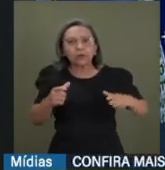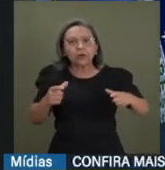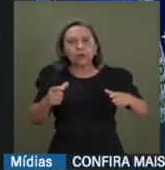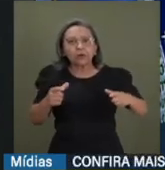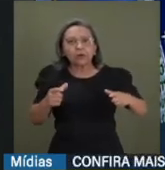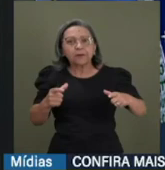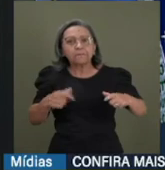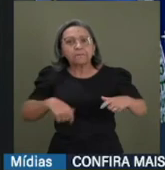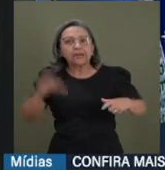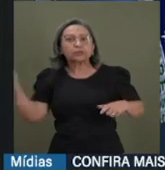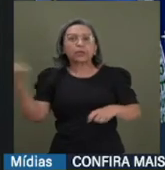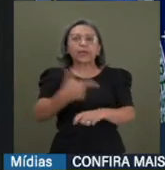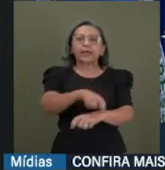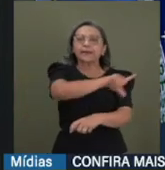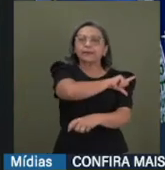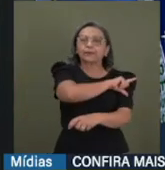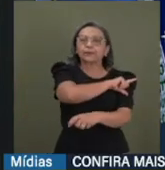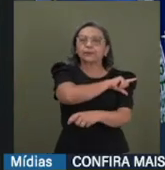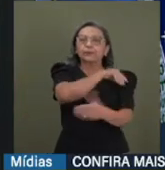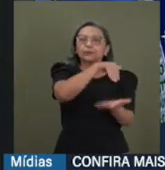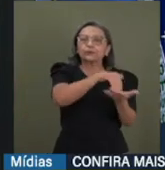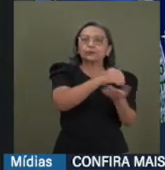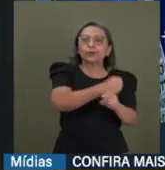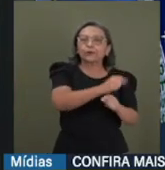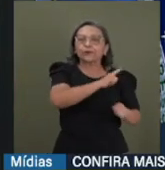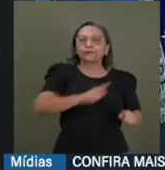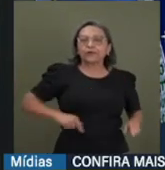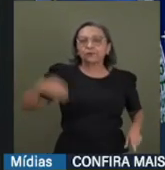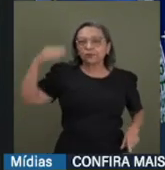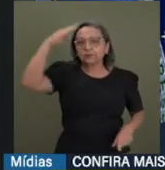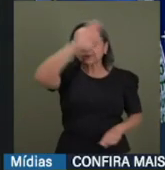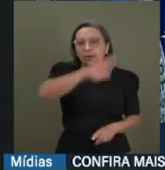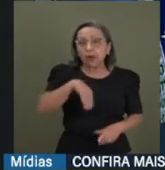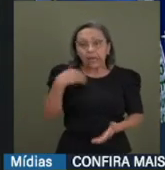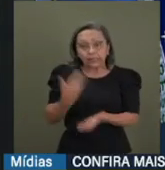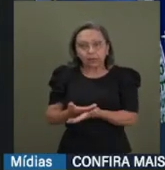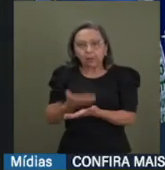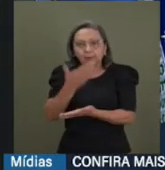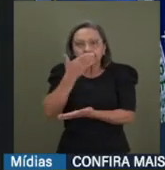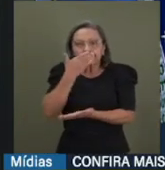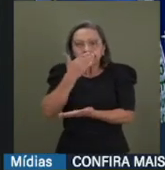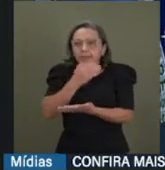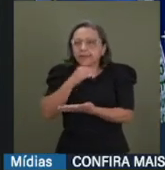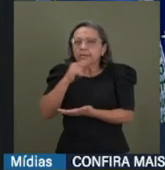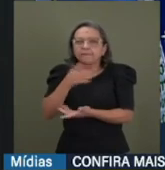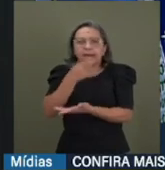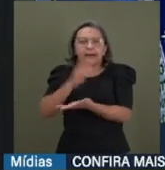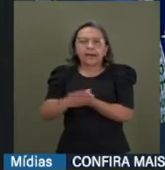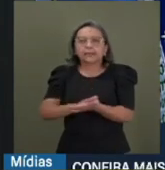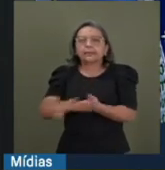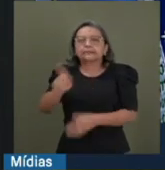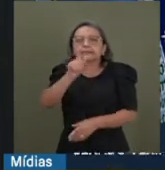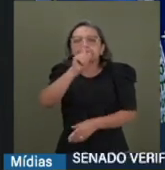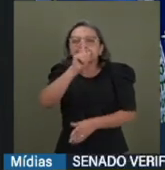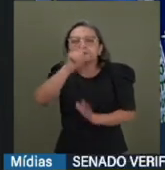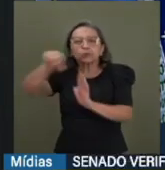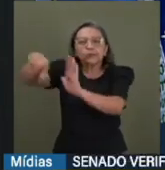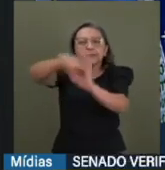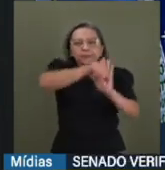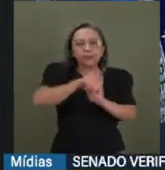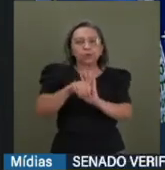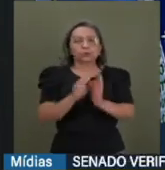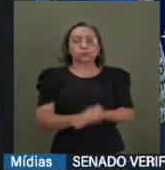último ano do Bolsonaro? Nenhuma fala. O silêncio criminoso.